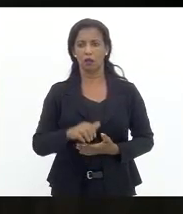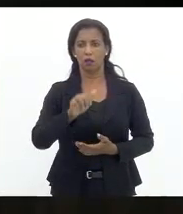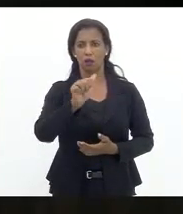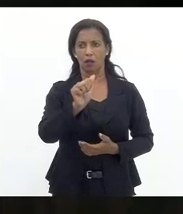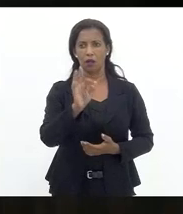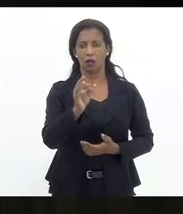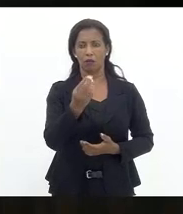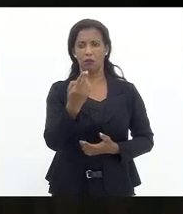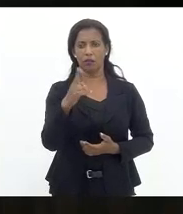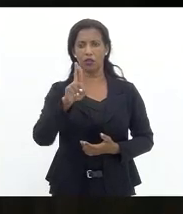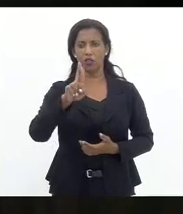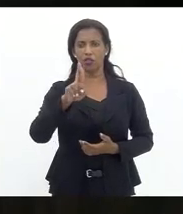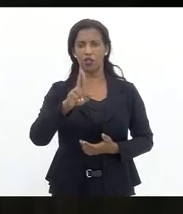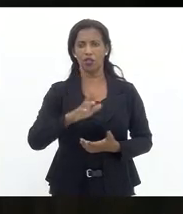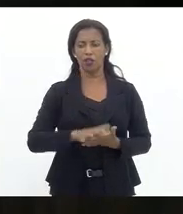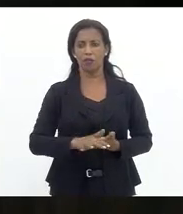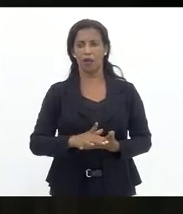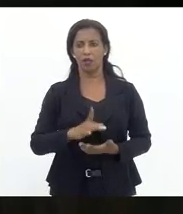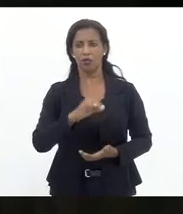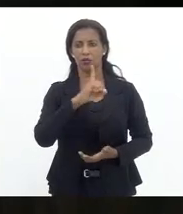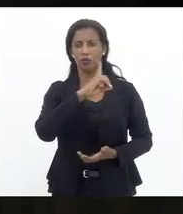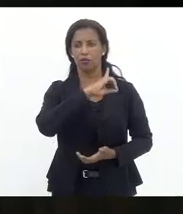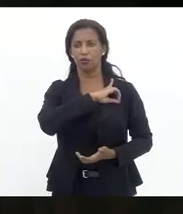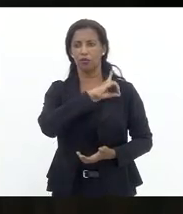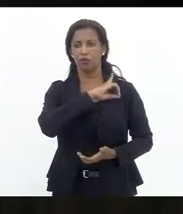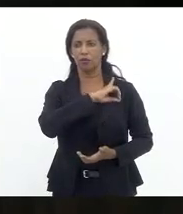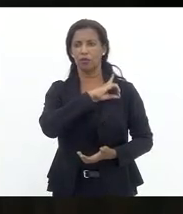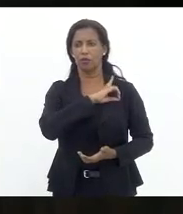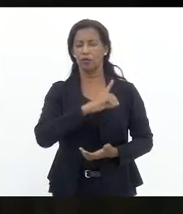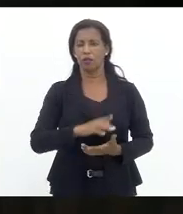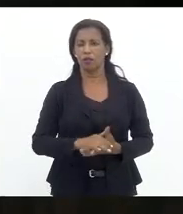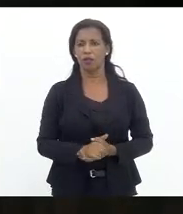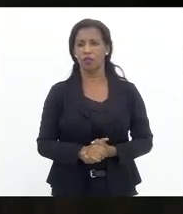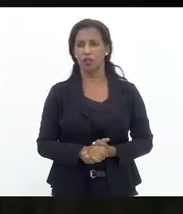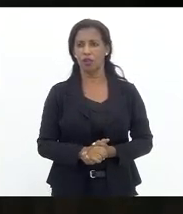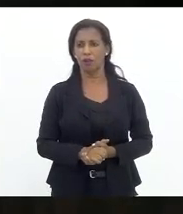ator, delegado.